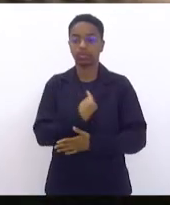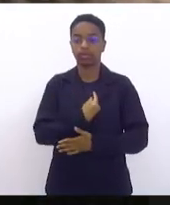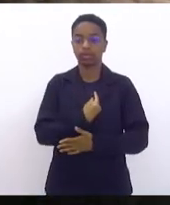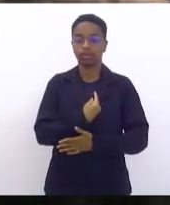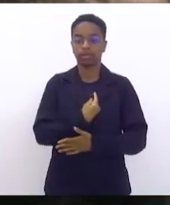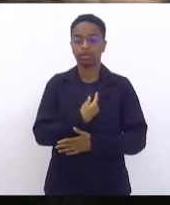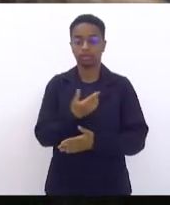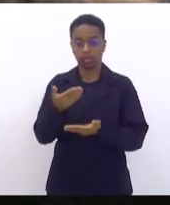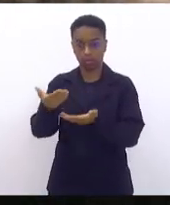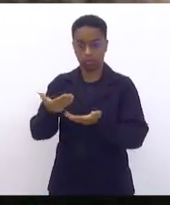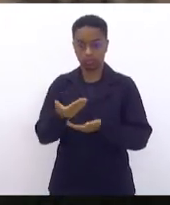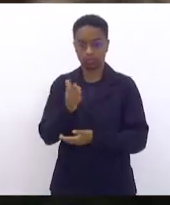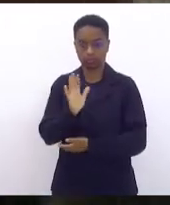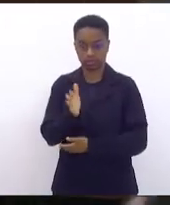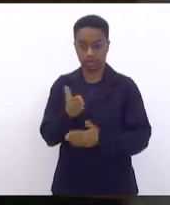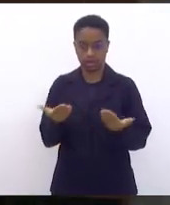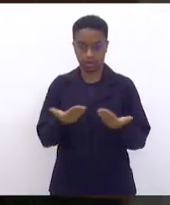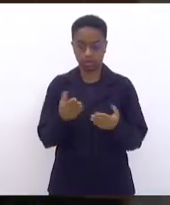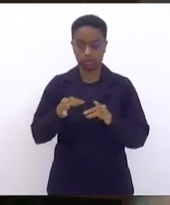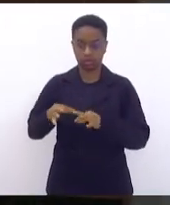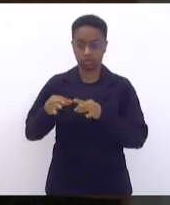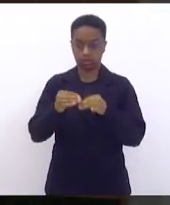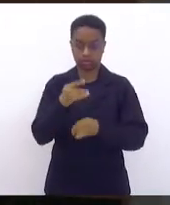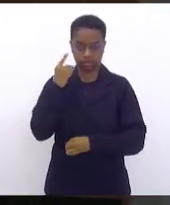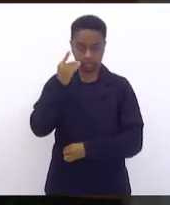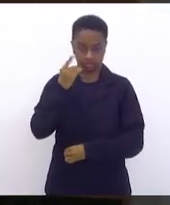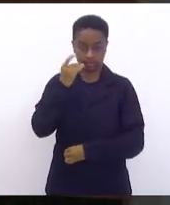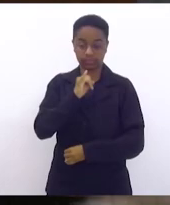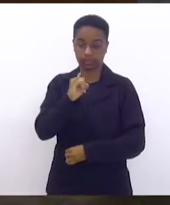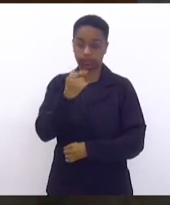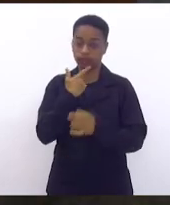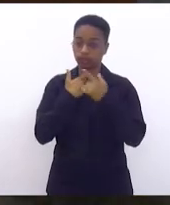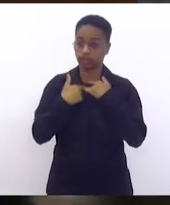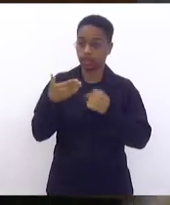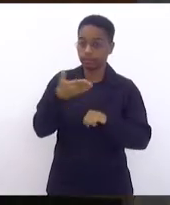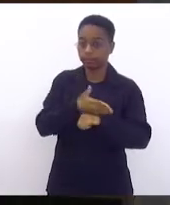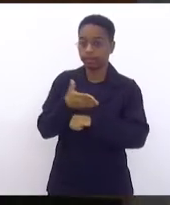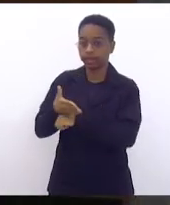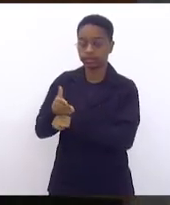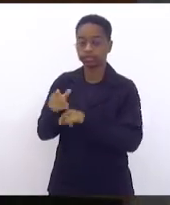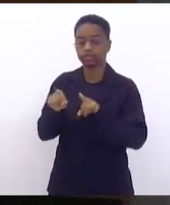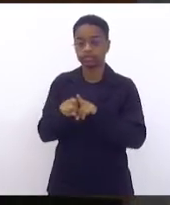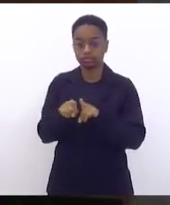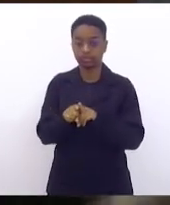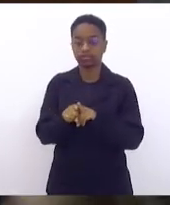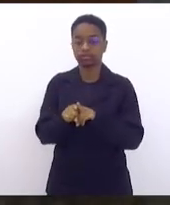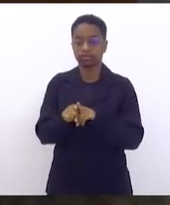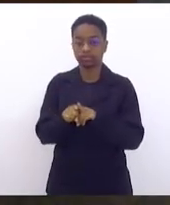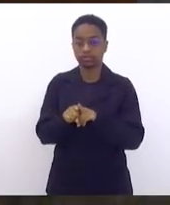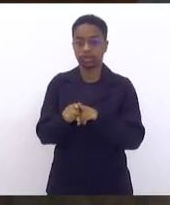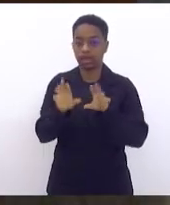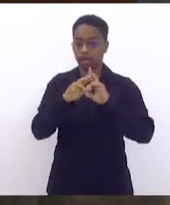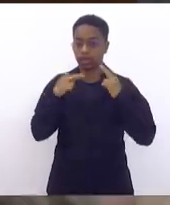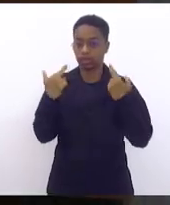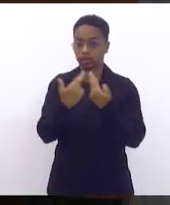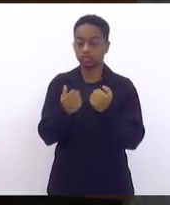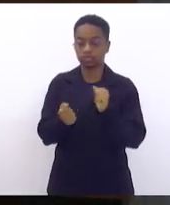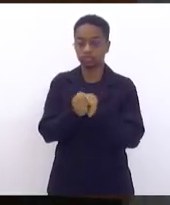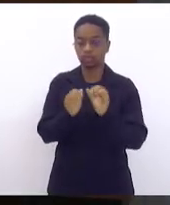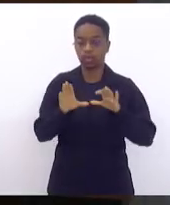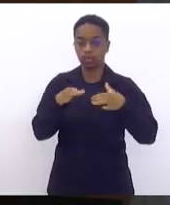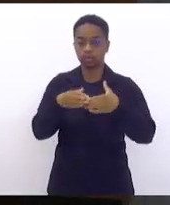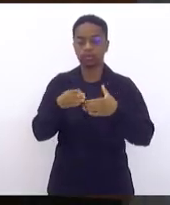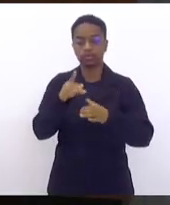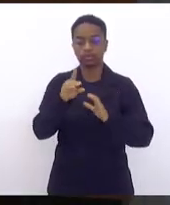convite, deputada Tia Ju, a todas as deputadas e deputados que quiserem participar da audiência, da próxima audiência da Comissão de Defesa